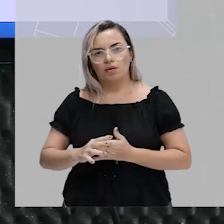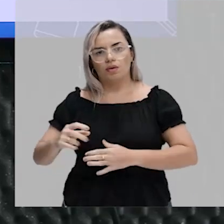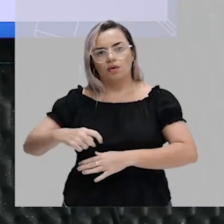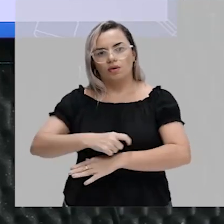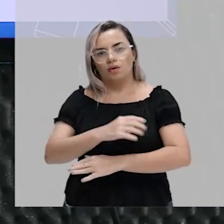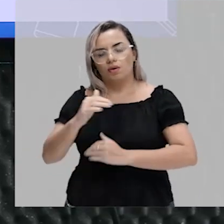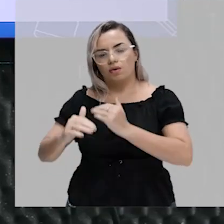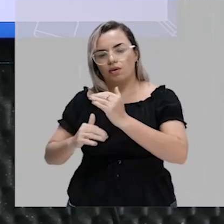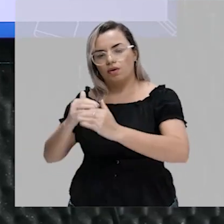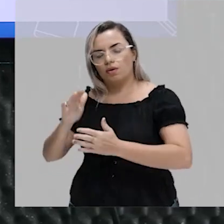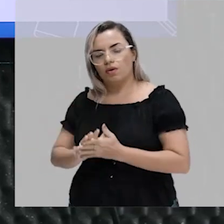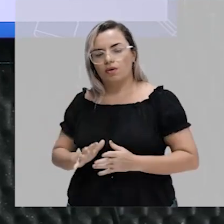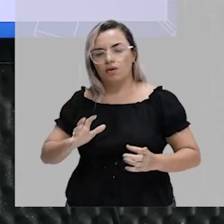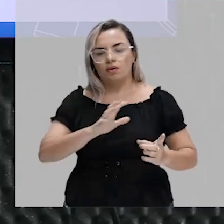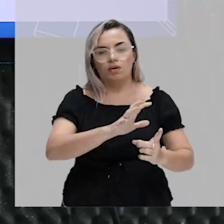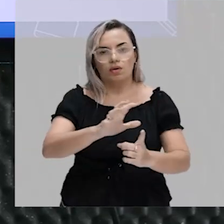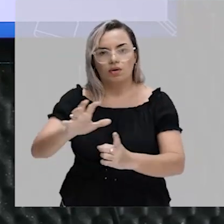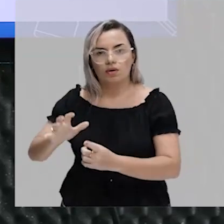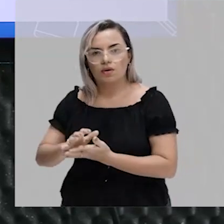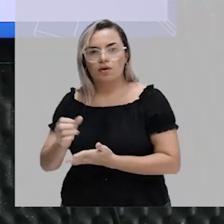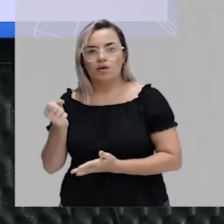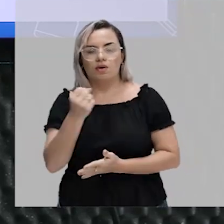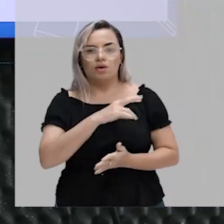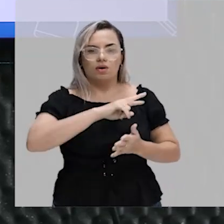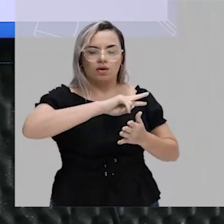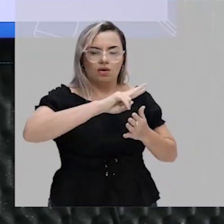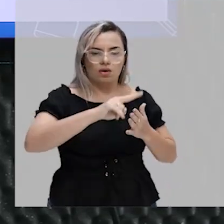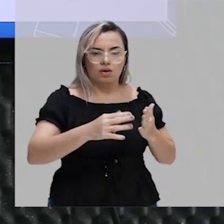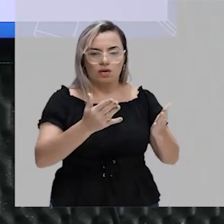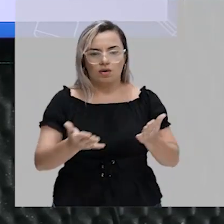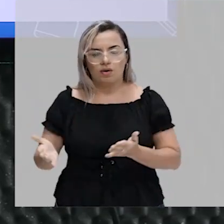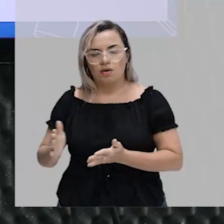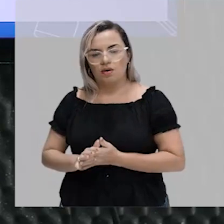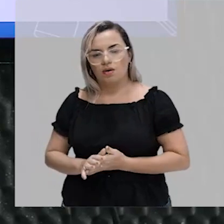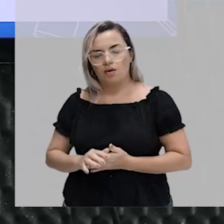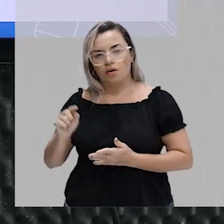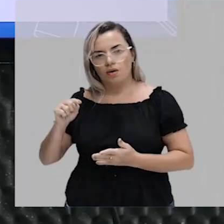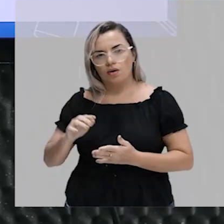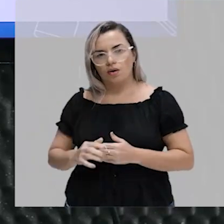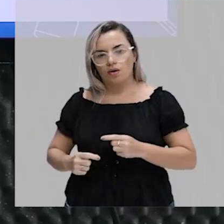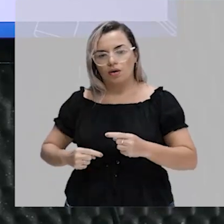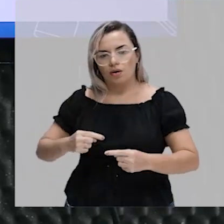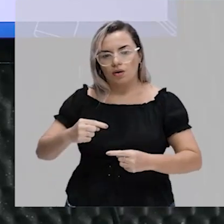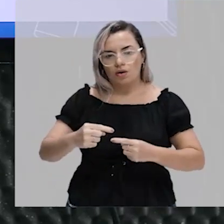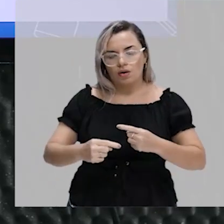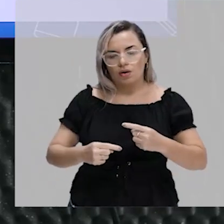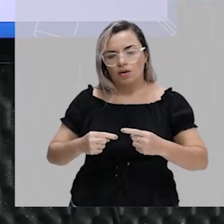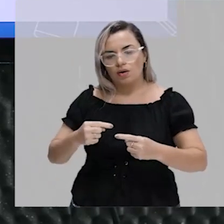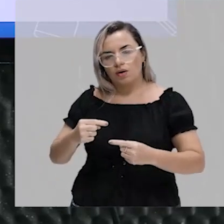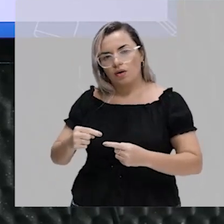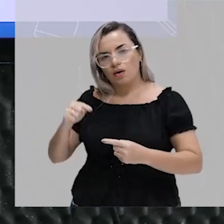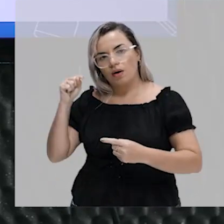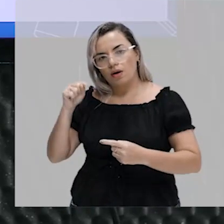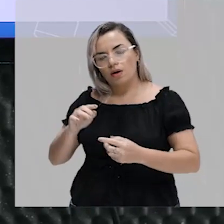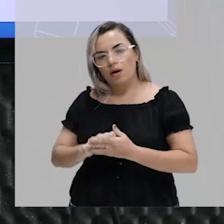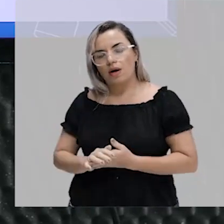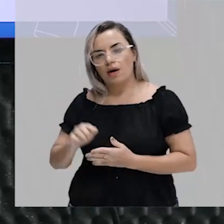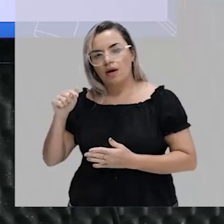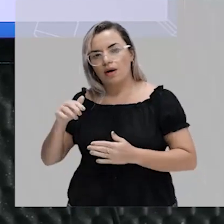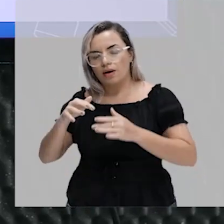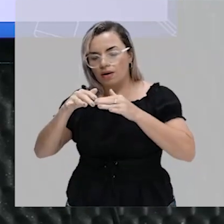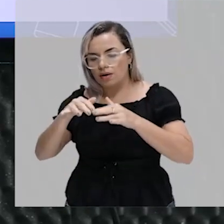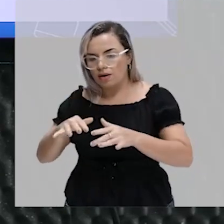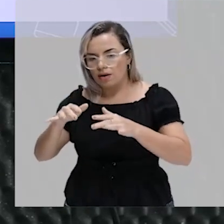contribuem para a formação de novas espécies é a geração de barreiras geográficas, que vai gerar um mecanismo que nós chamamos